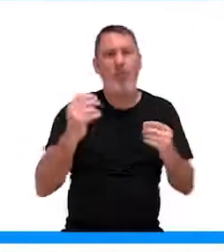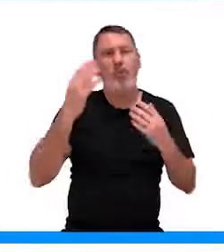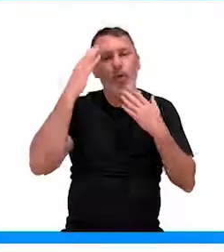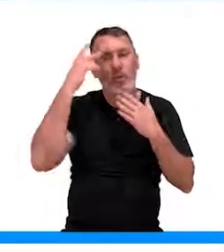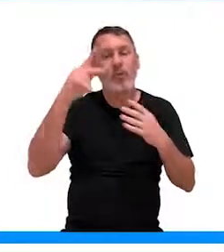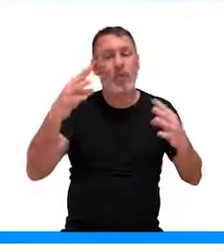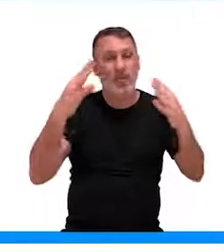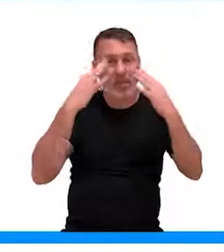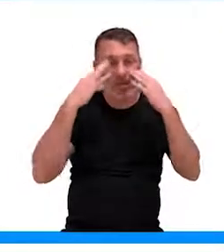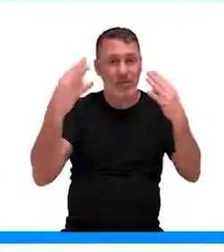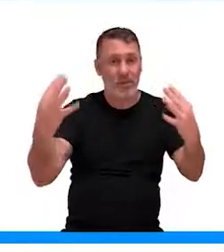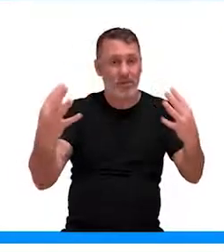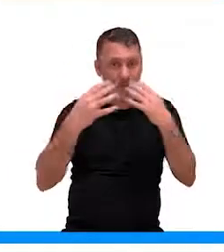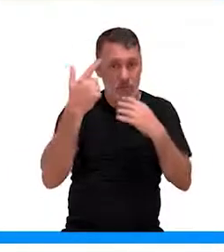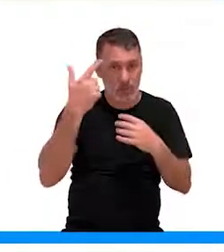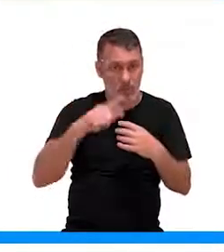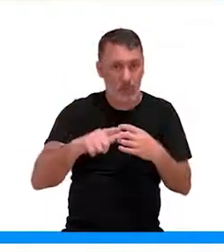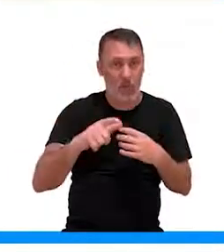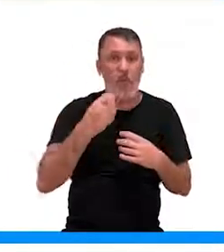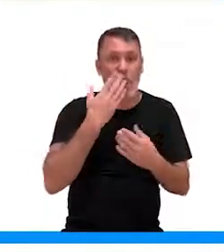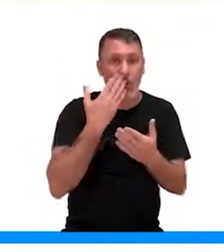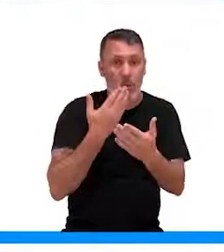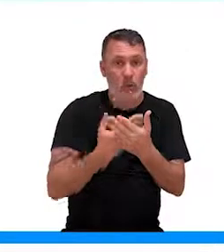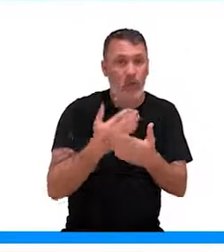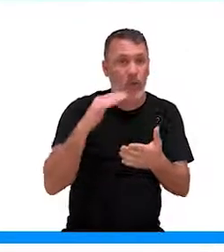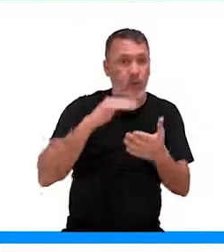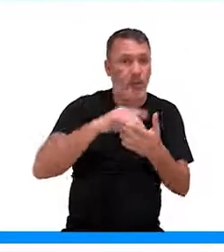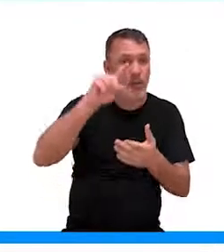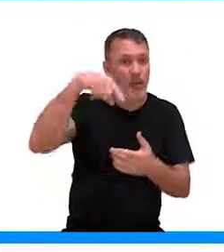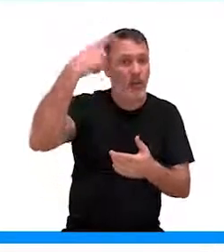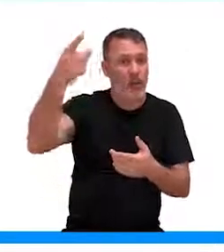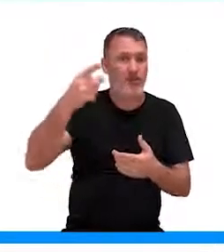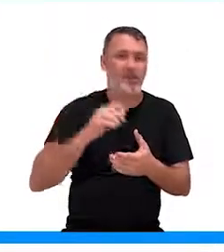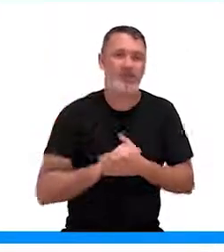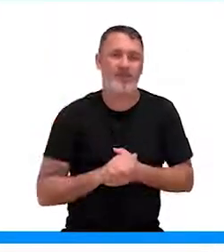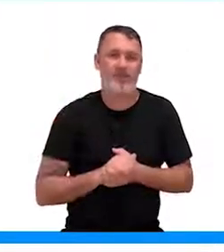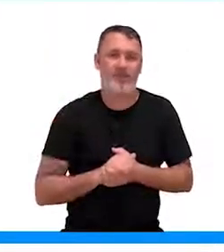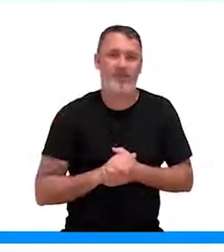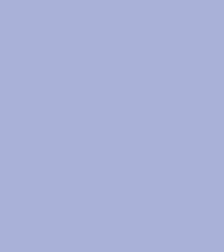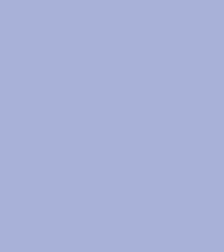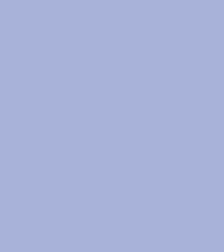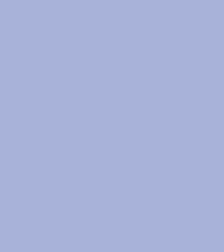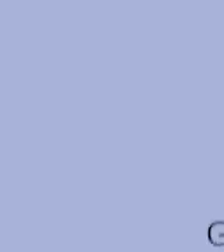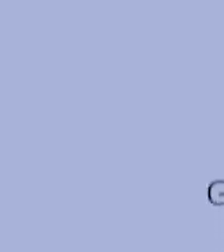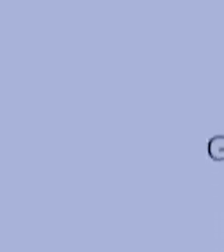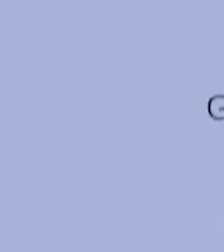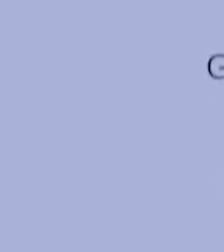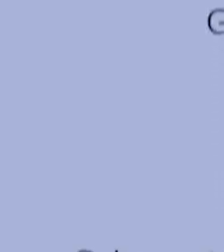Agradeço a sua atenção mais uma vez, desejo bons estudos e até a nossa próxima aula.